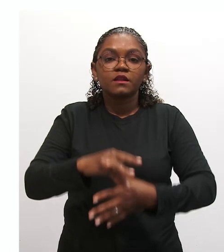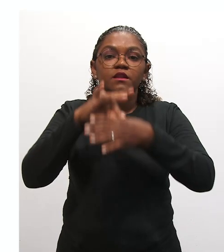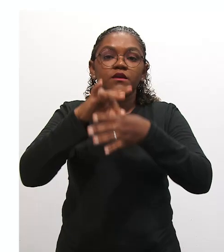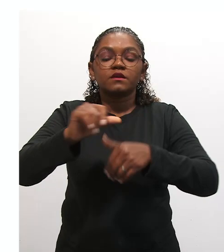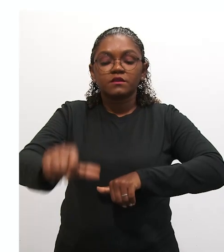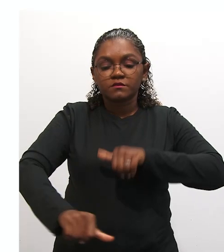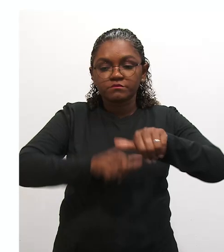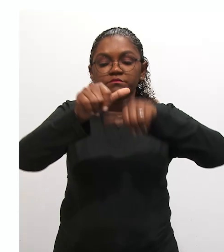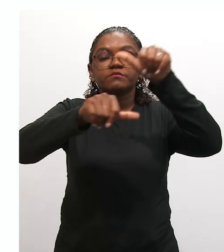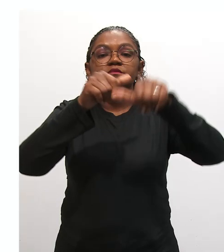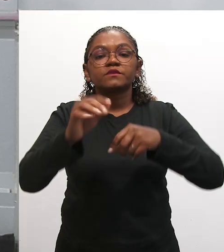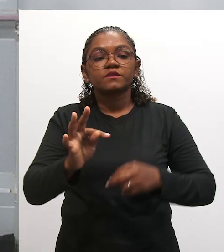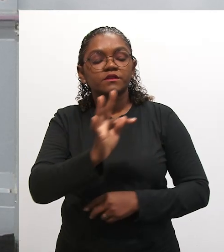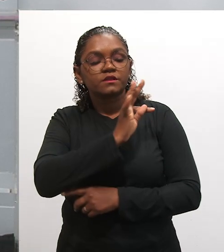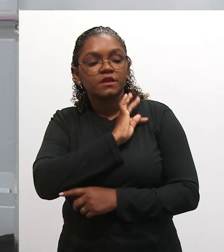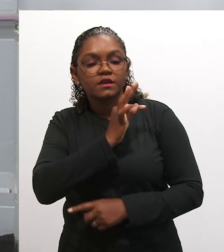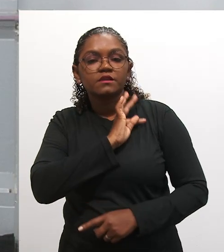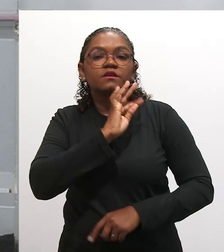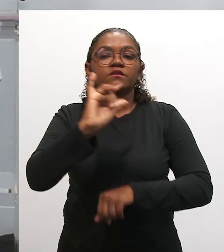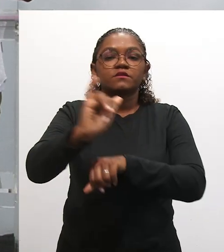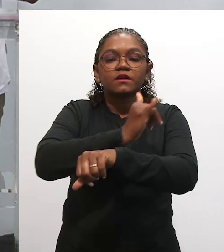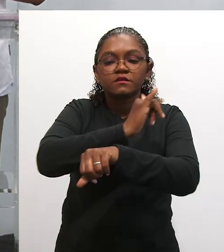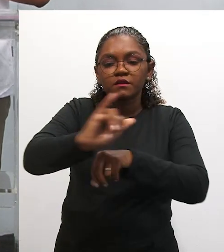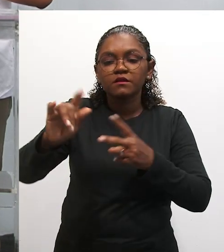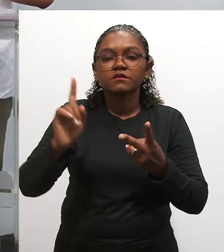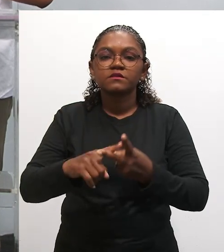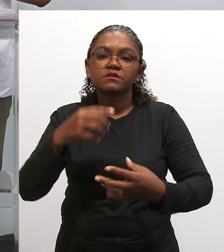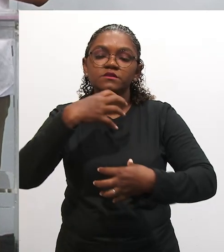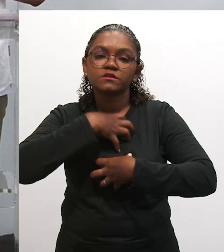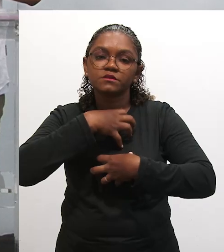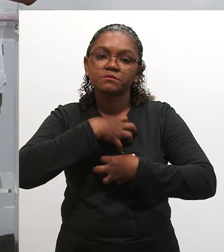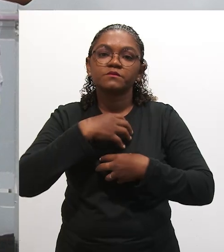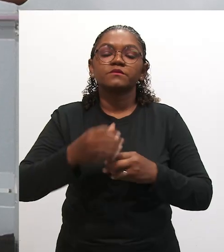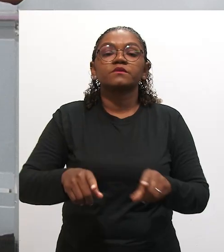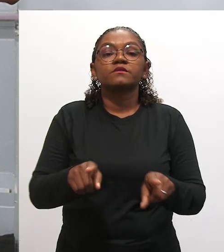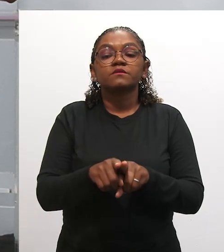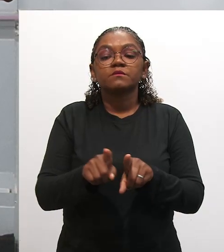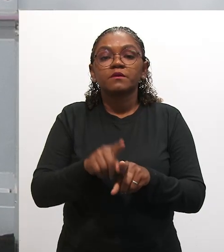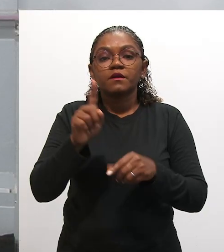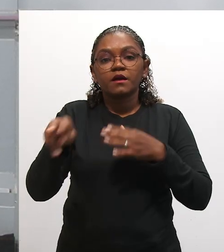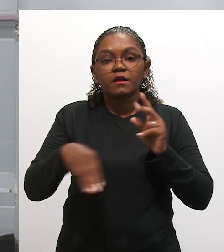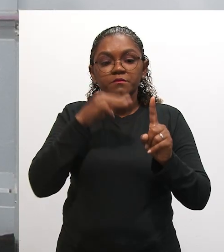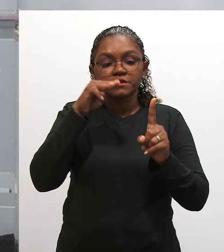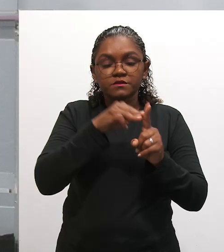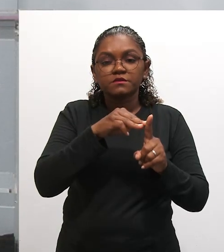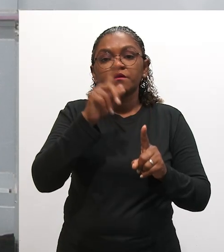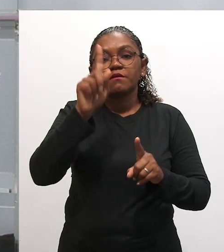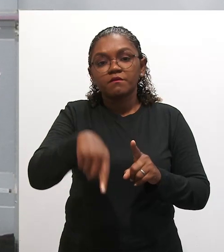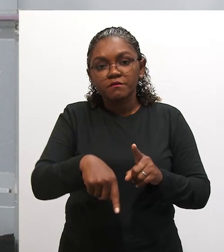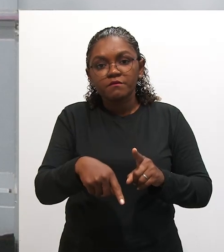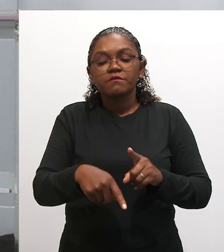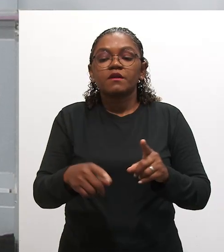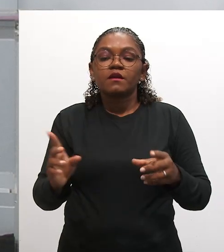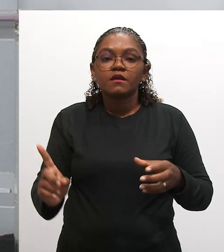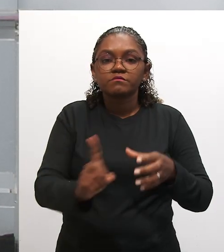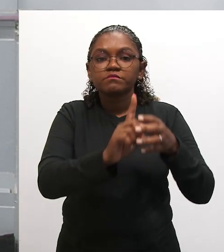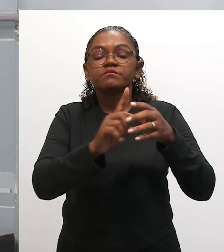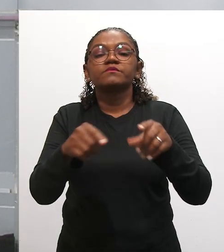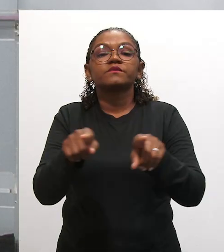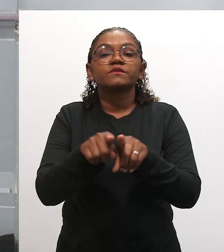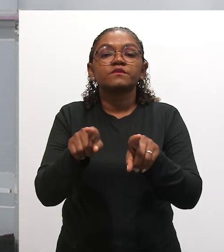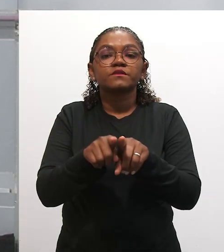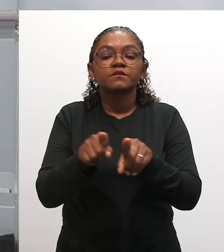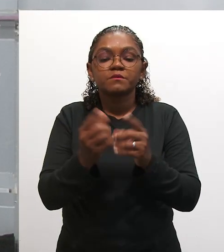líder transformador, que une técnicas e sensibilidade. Sua missão é integrar, planejar e